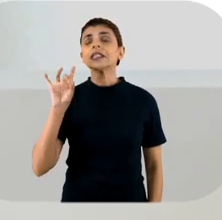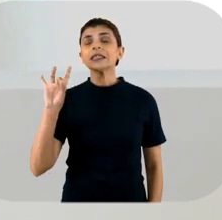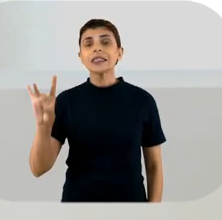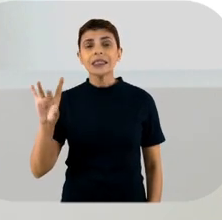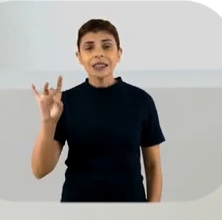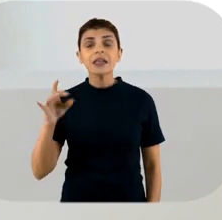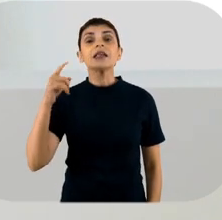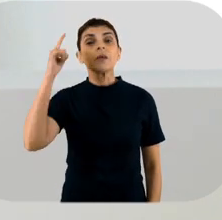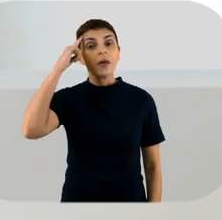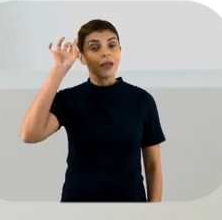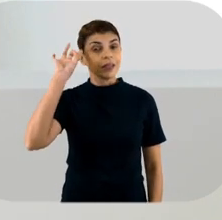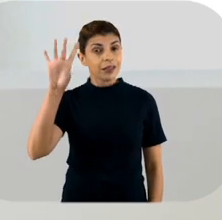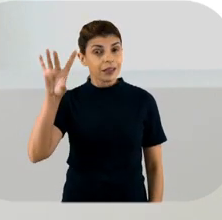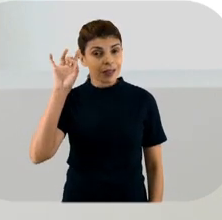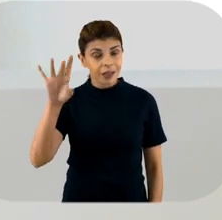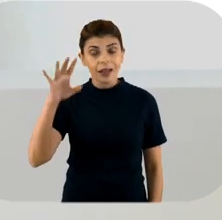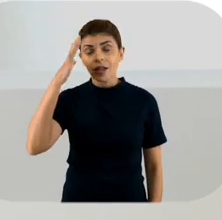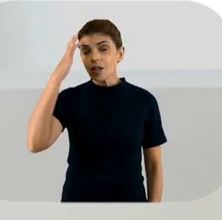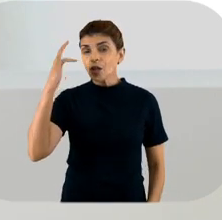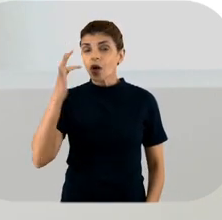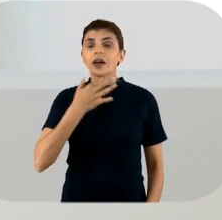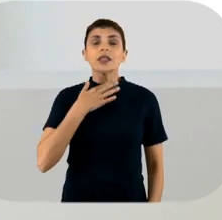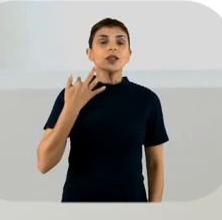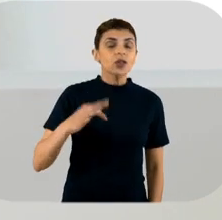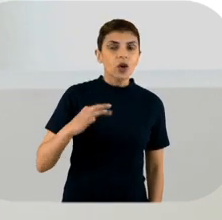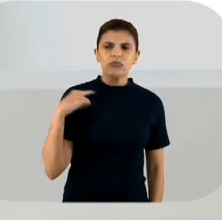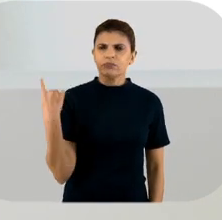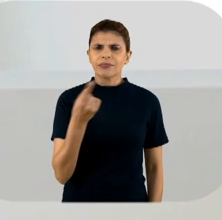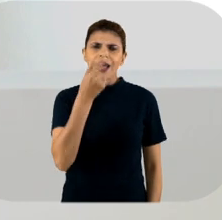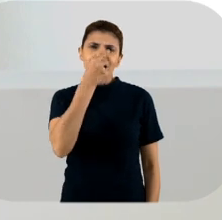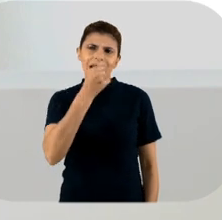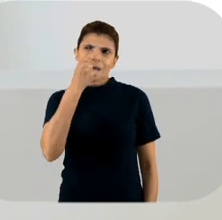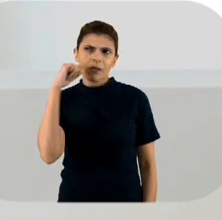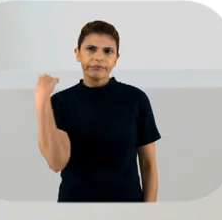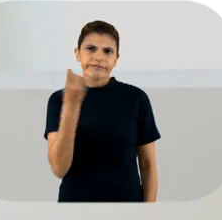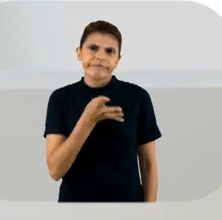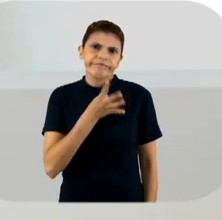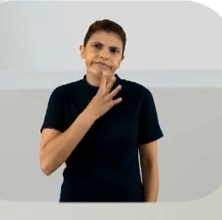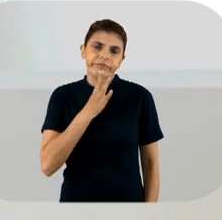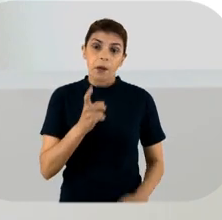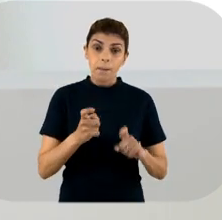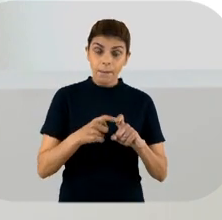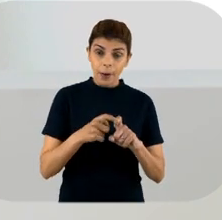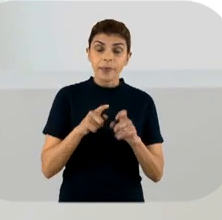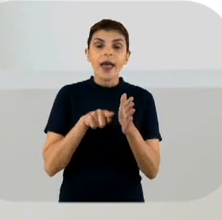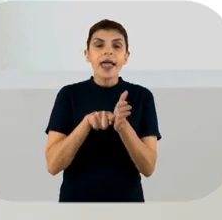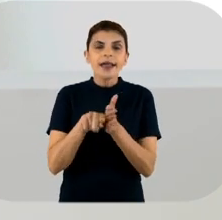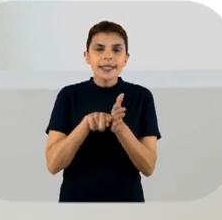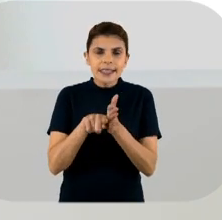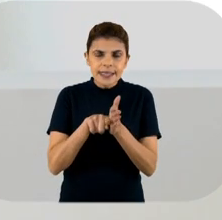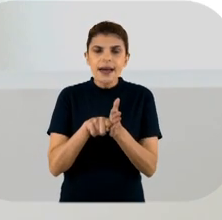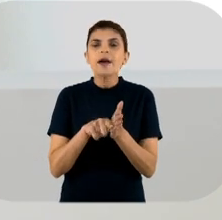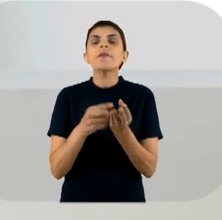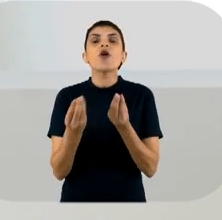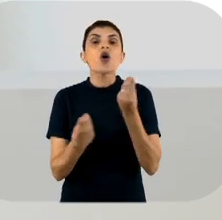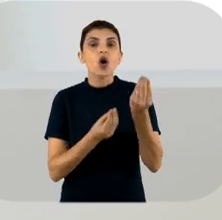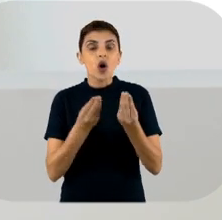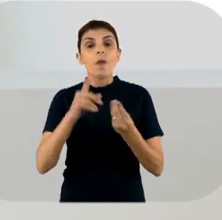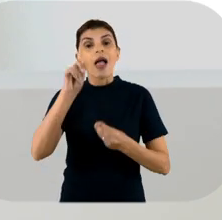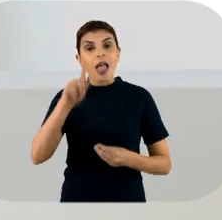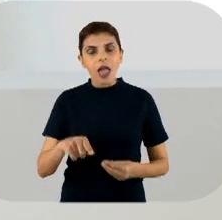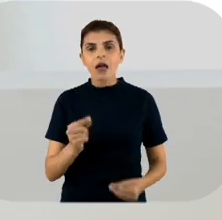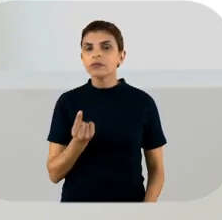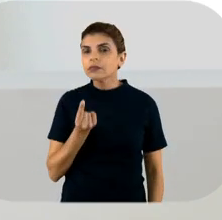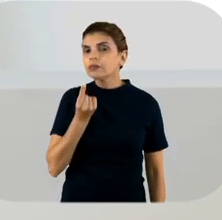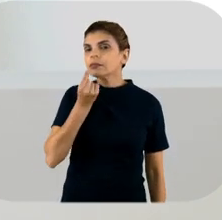quadro gripal clássico, com sintomas bastante conhecidos de todos os médicos. O exame para o diagnóstico